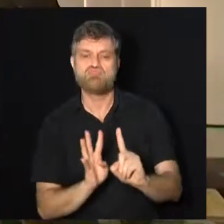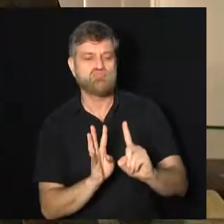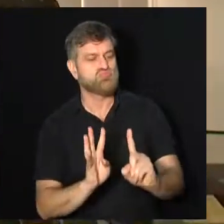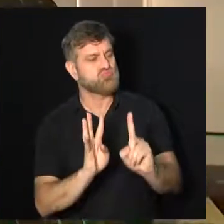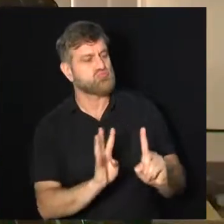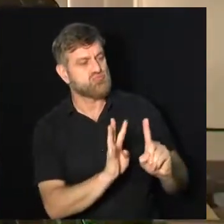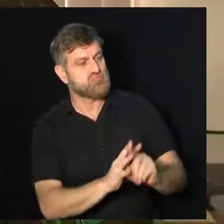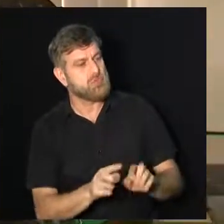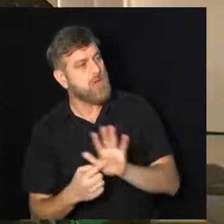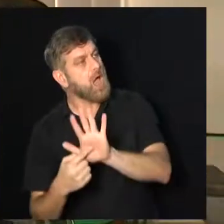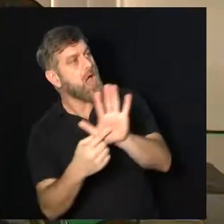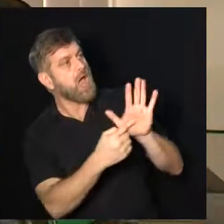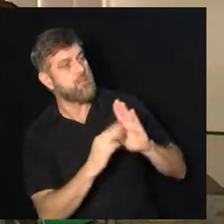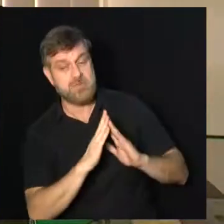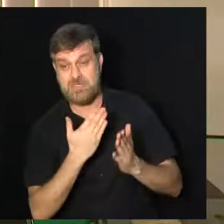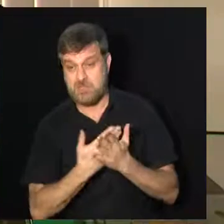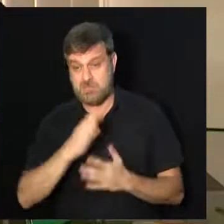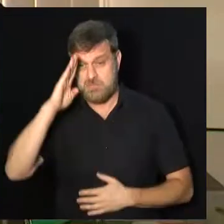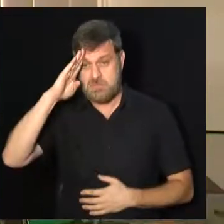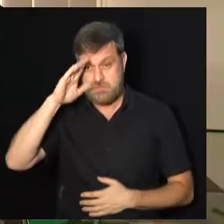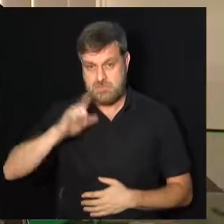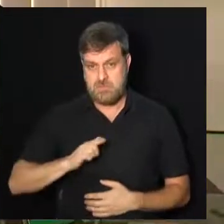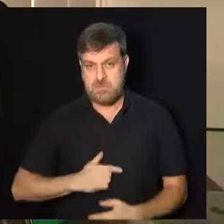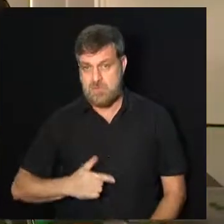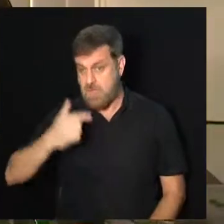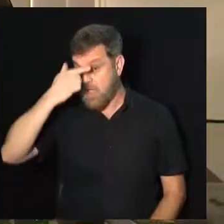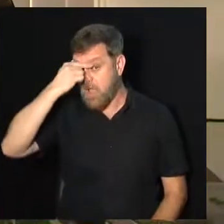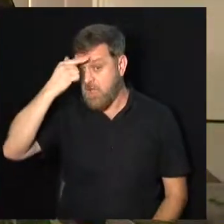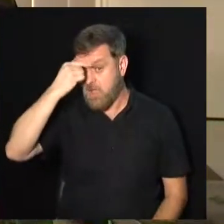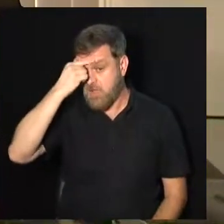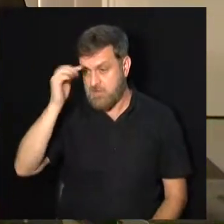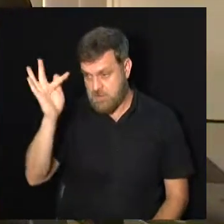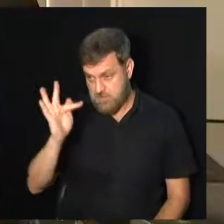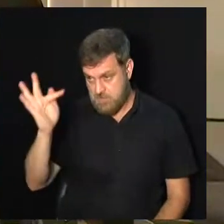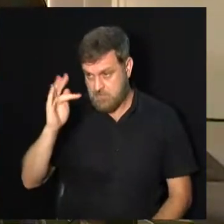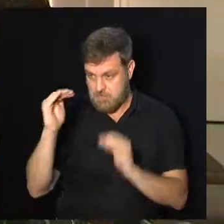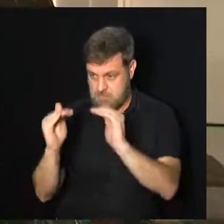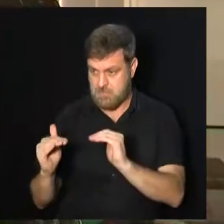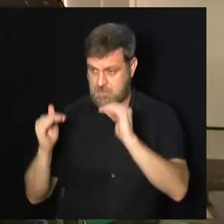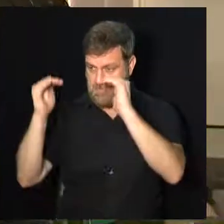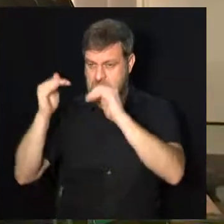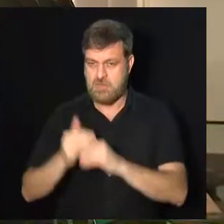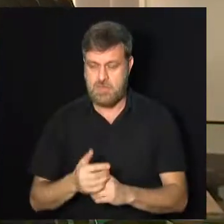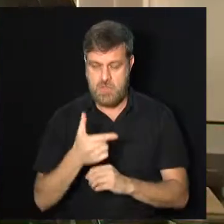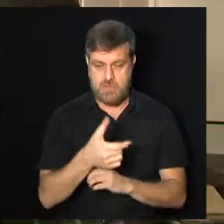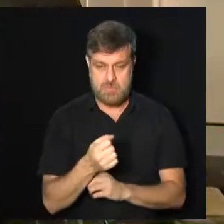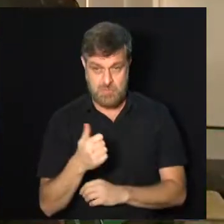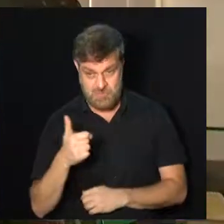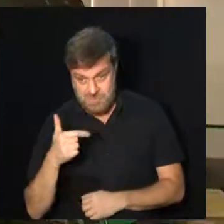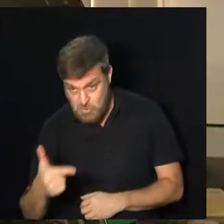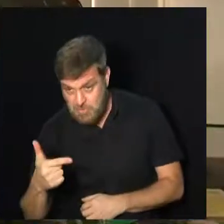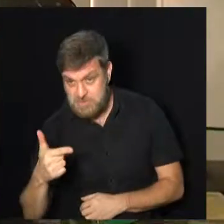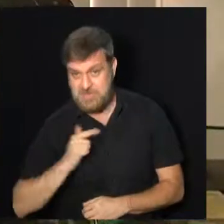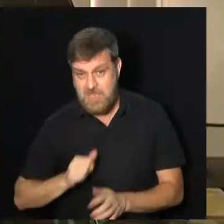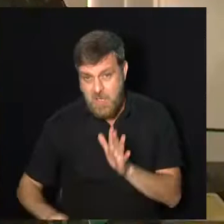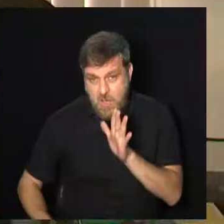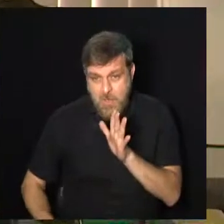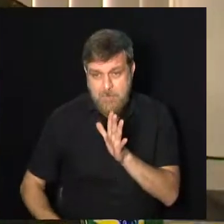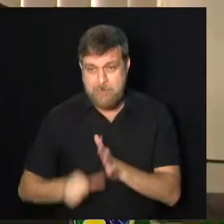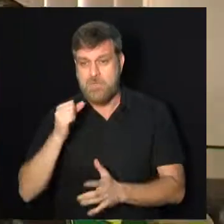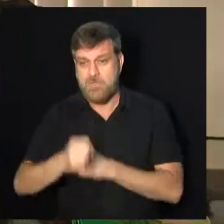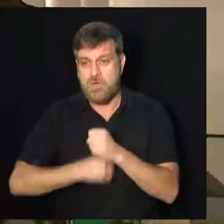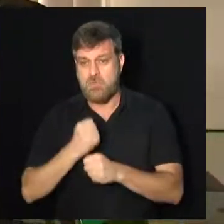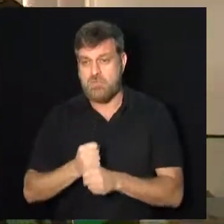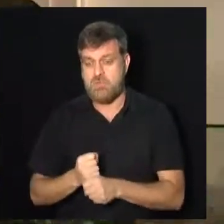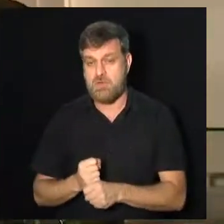escola. Bom, para finalizar, a escola é de nível superior também, né, Coronel? Desde 2012, a escola passou a ser o primeiro ano do